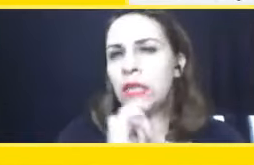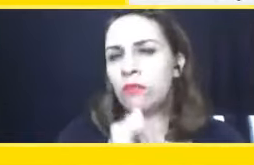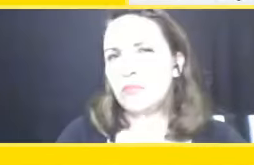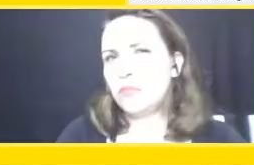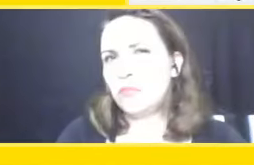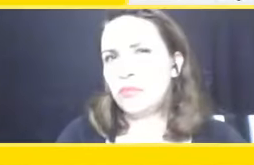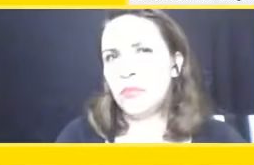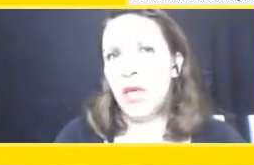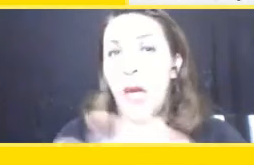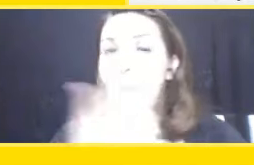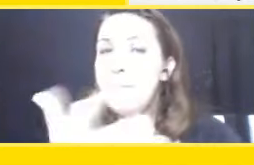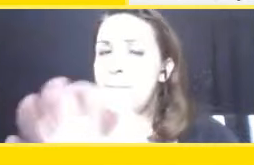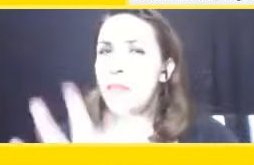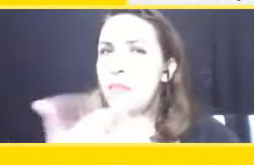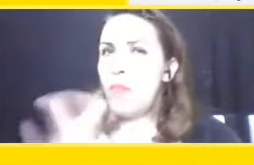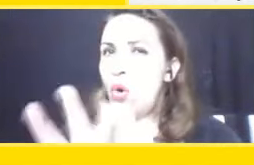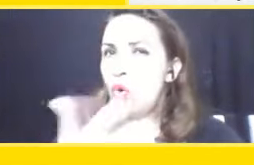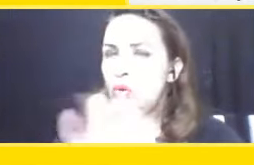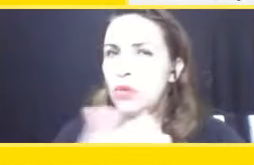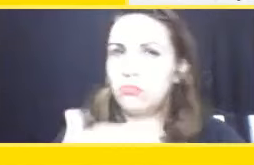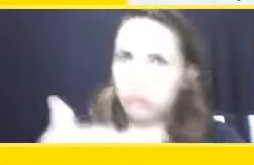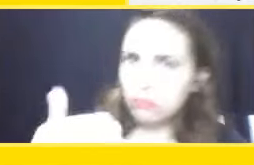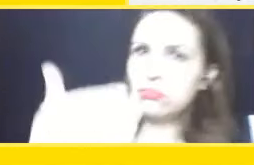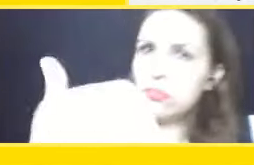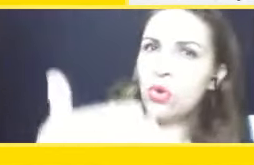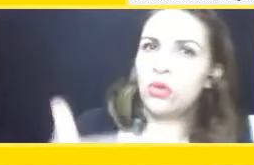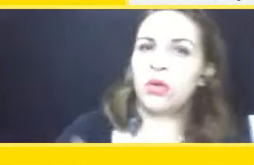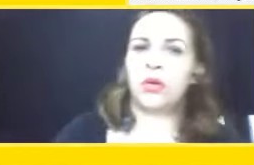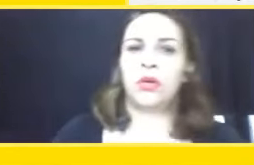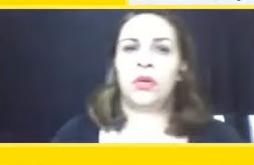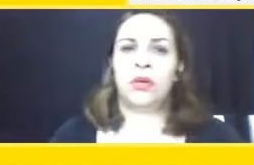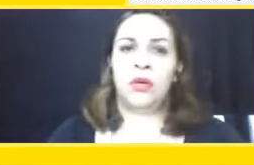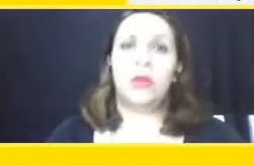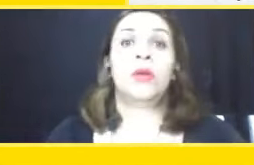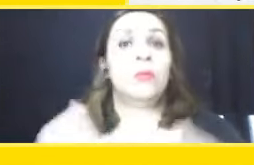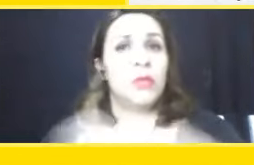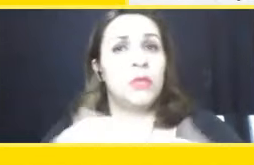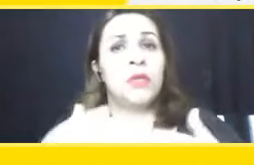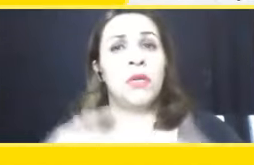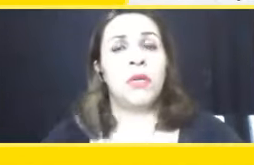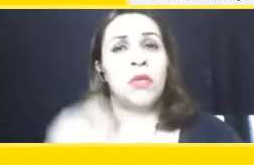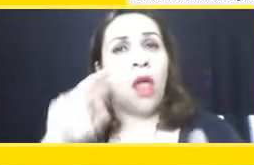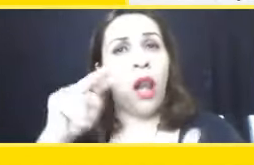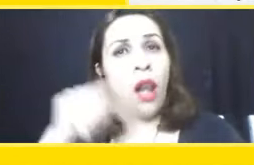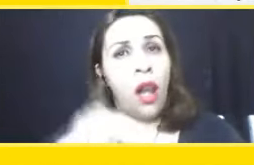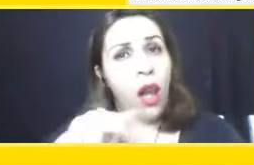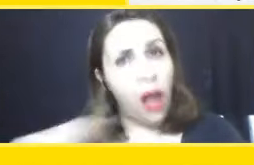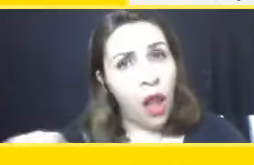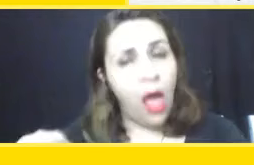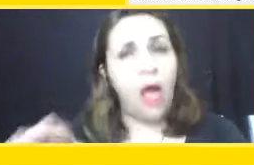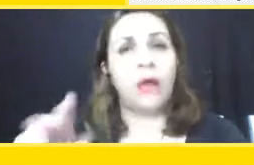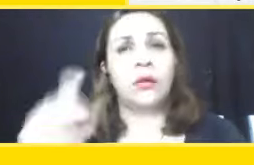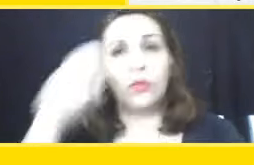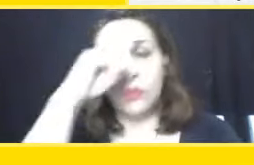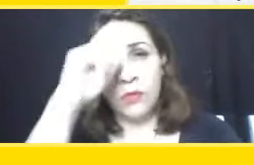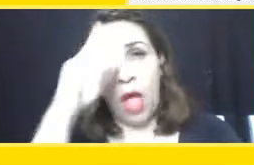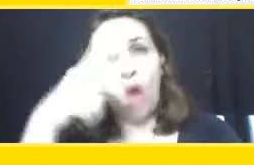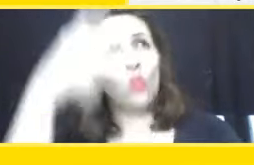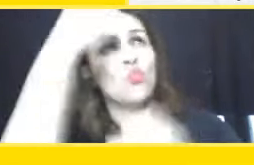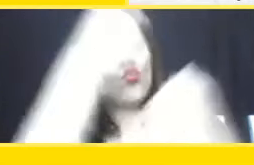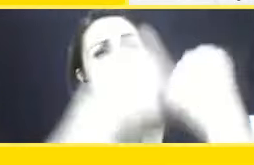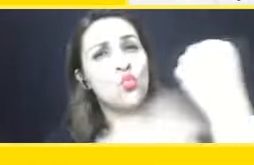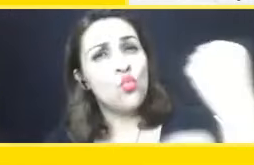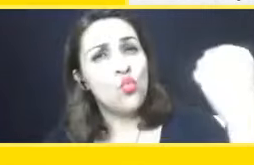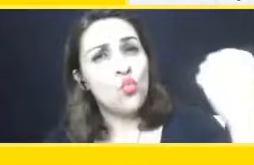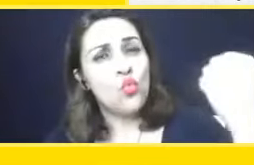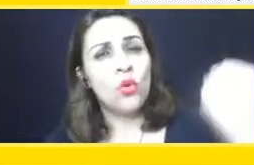para grave, que ele evolua para moderado, ou seja, moderado ele precisa ficar no leito de enfermaria. A estrutura de saúde